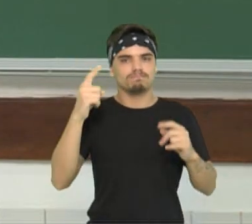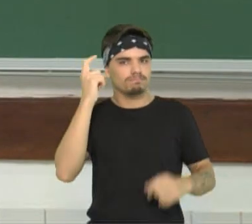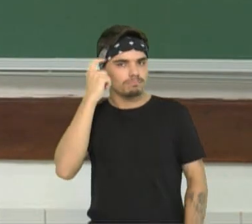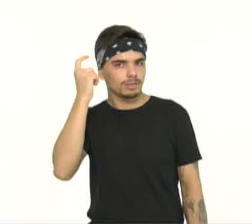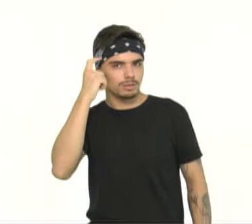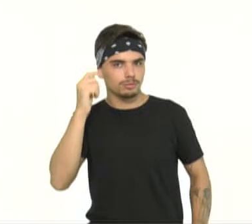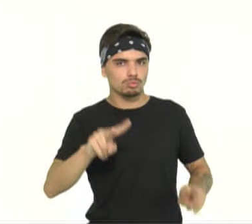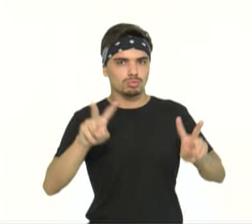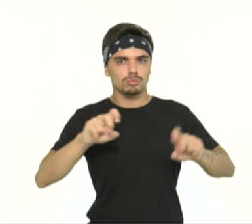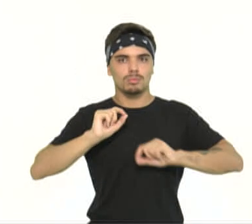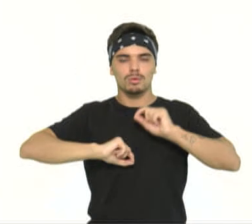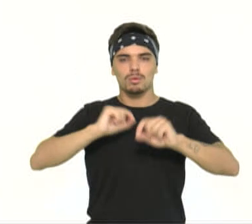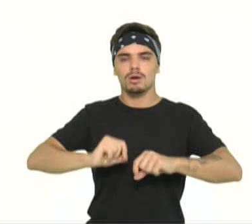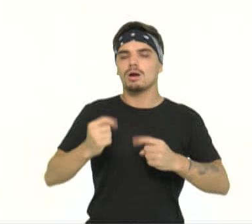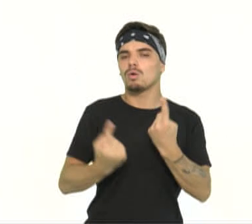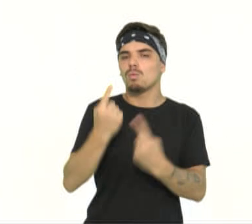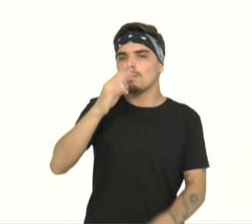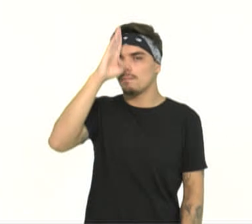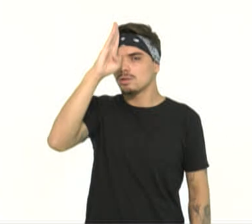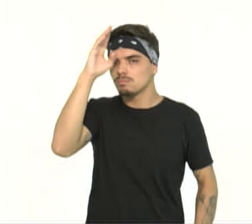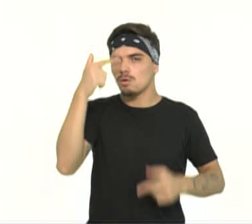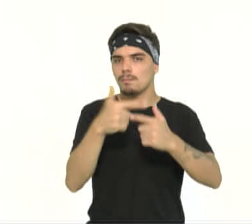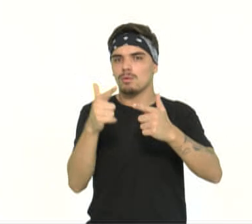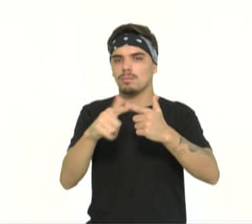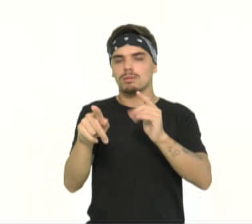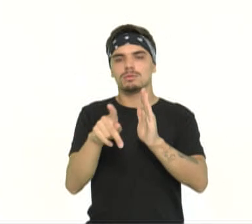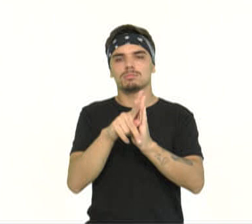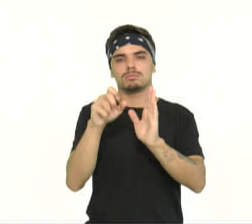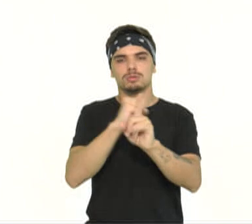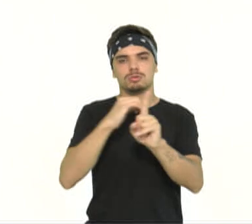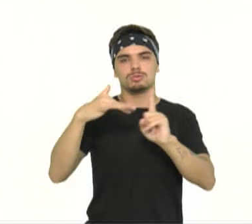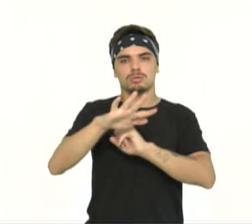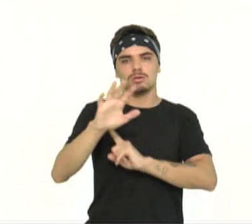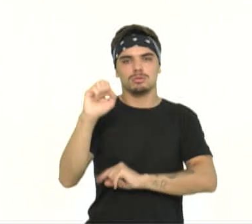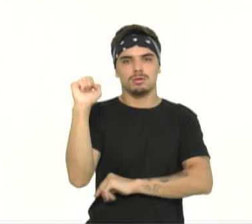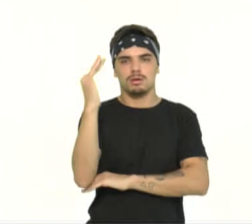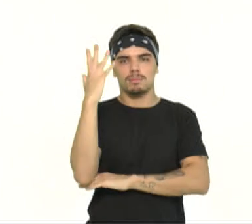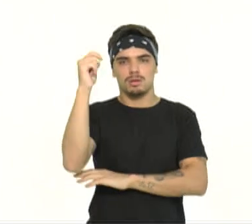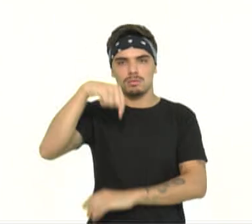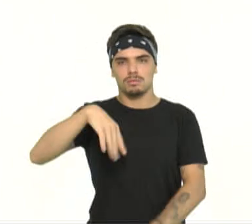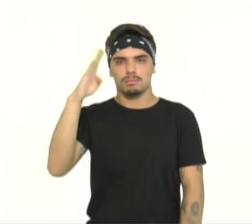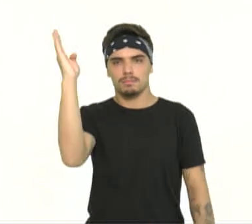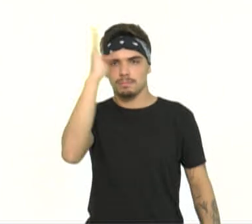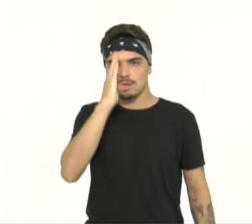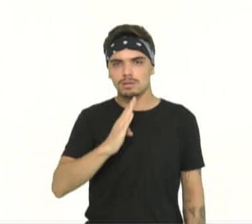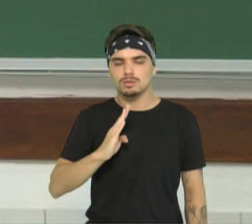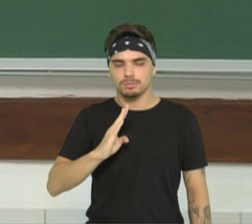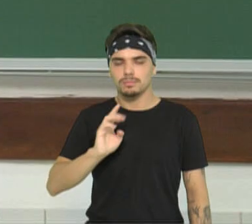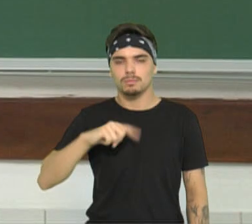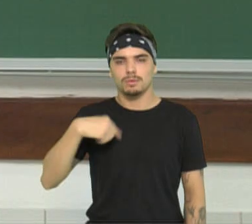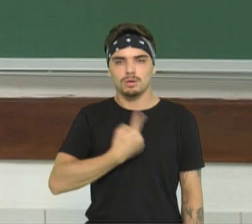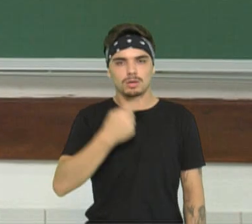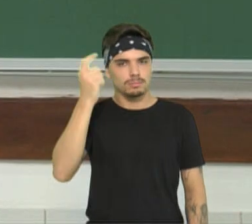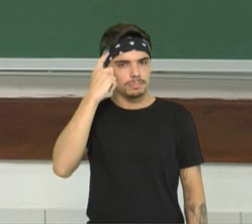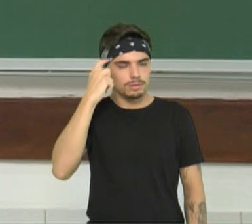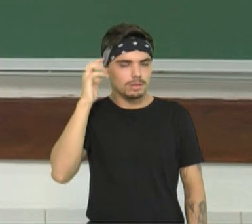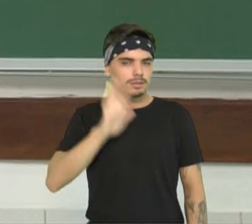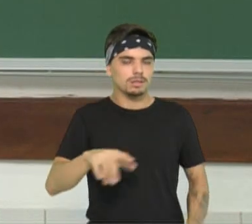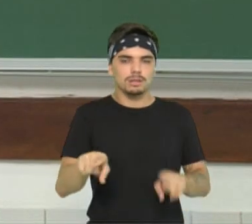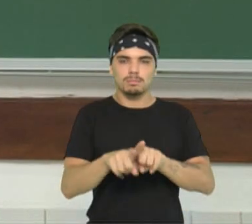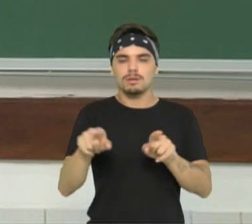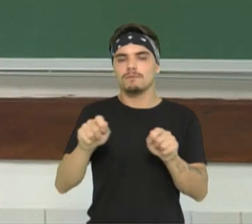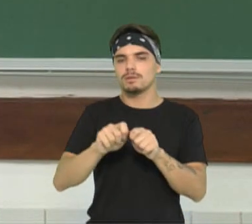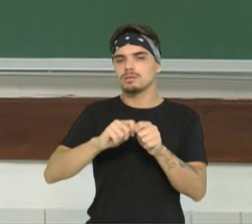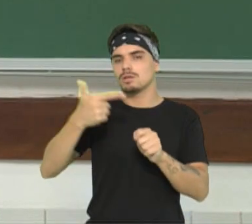seguinte, quais são os principais problemas socioambientais do Brasil? Então, para a gente pensar essa questão, eu fiz também